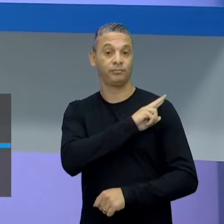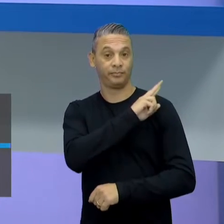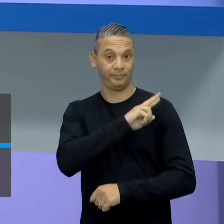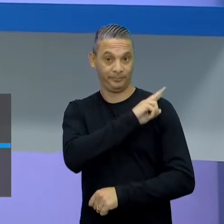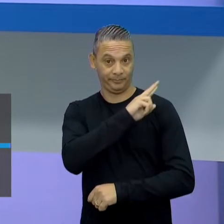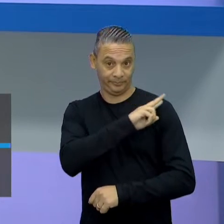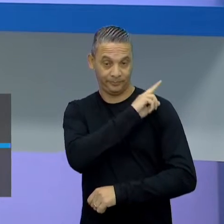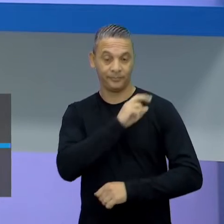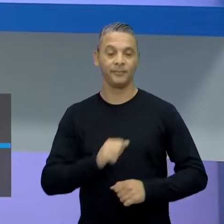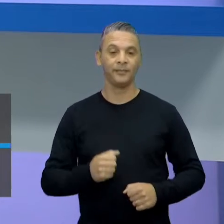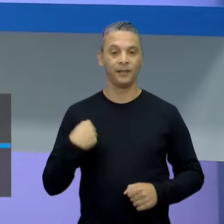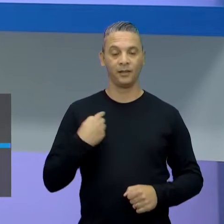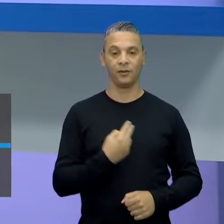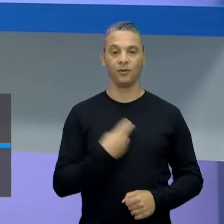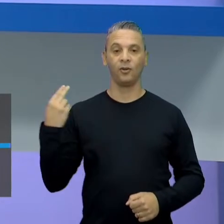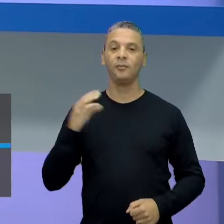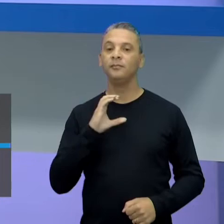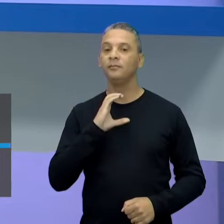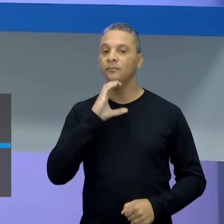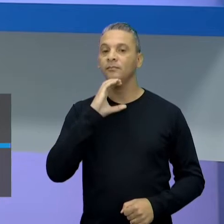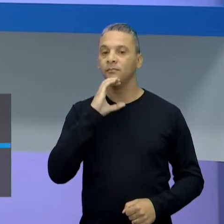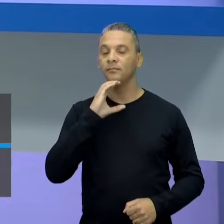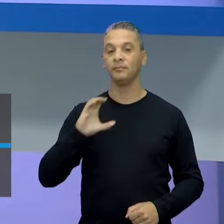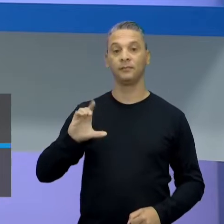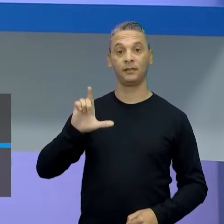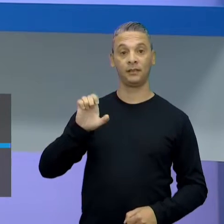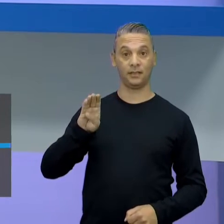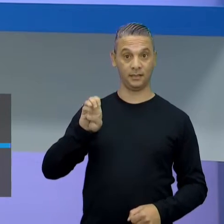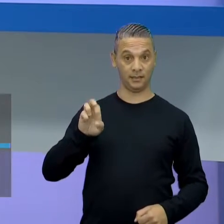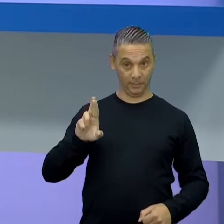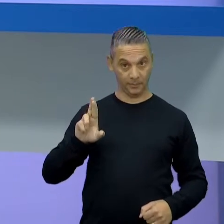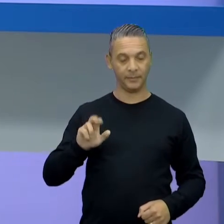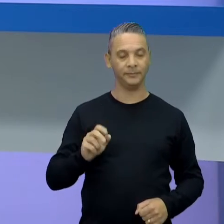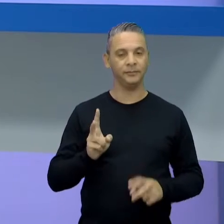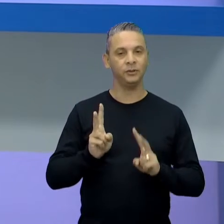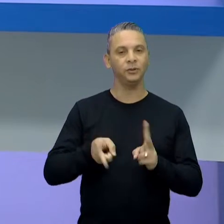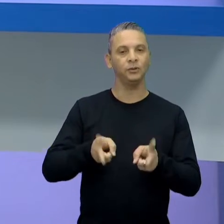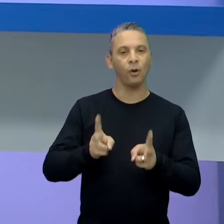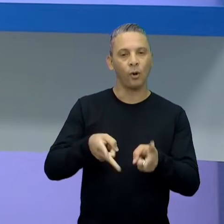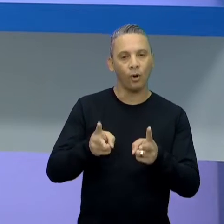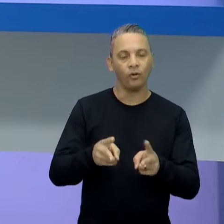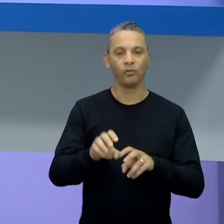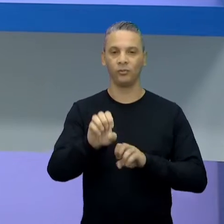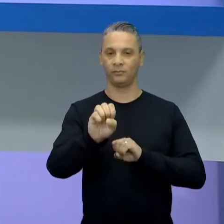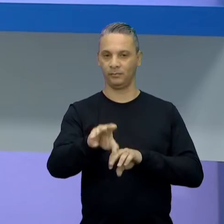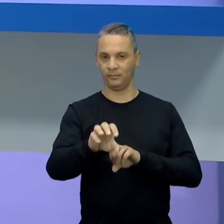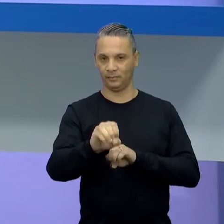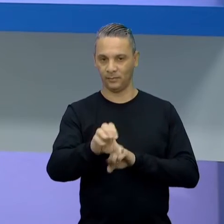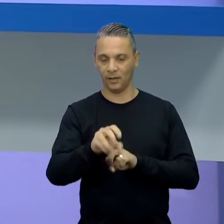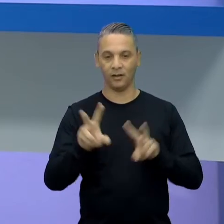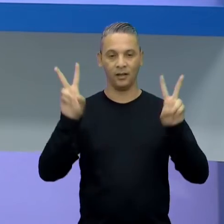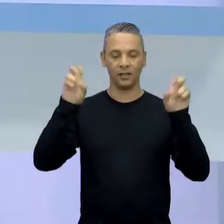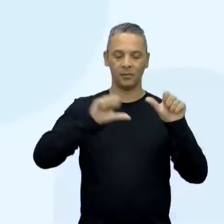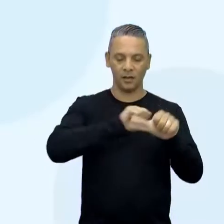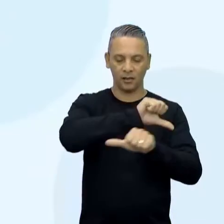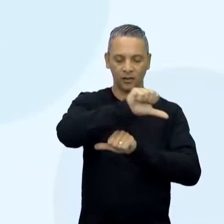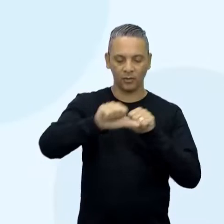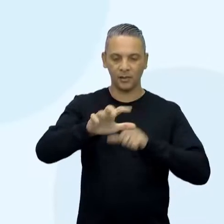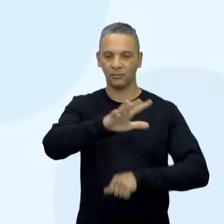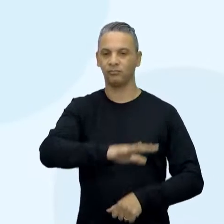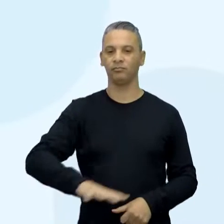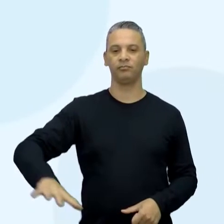ensino médio, eu sou o professor Kleber e a gente vai continuar aí a nossa aula sobre as transformações do